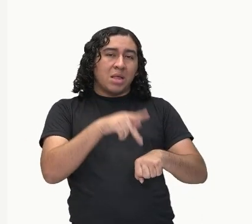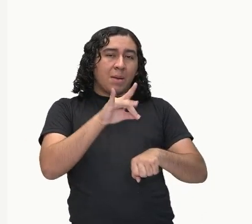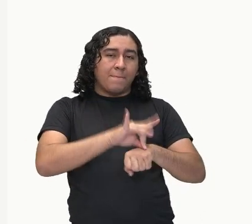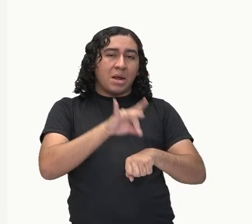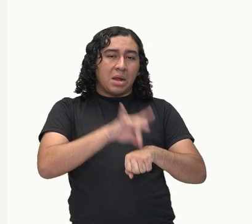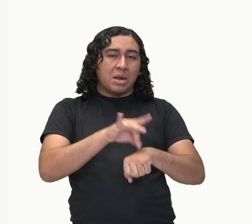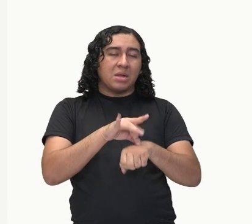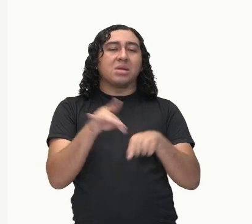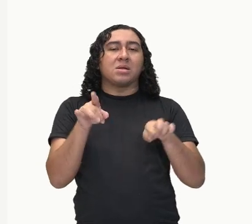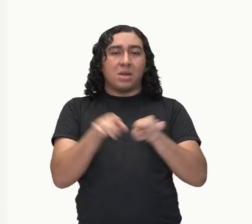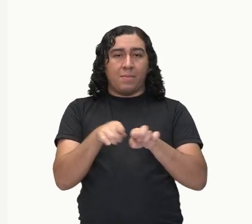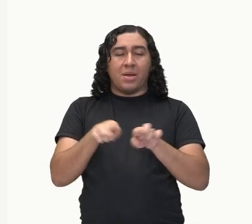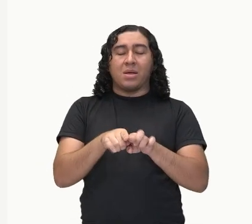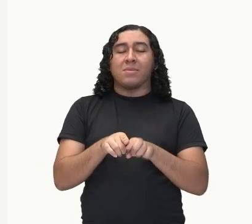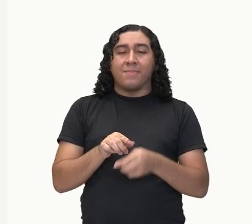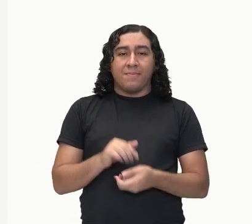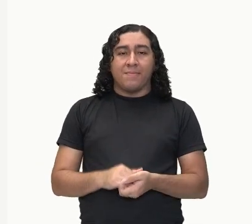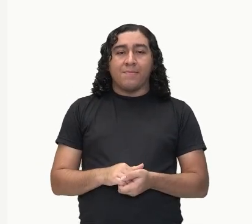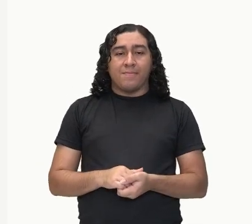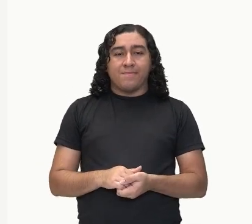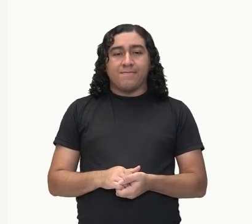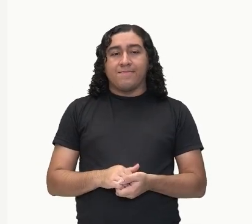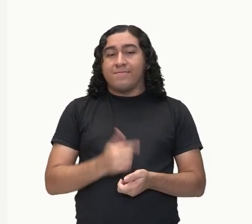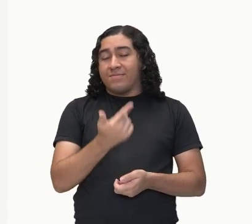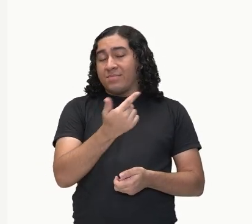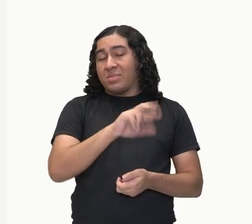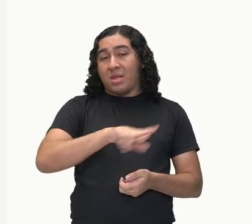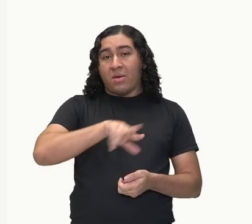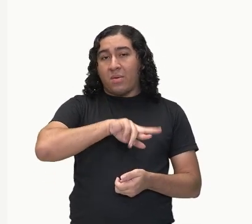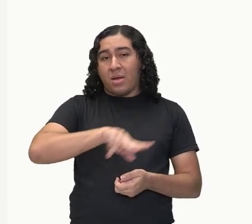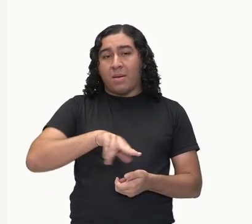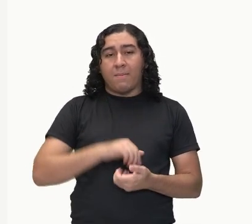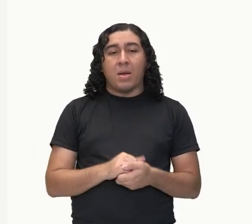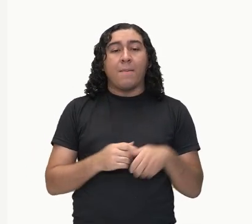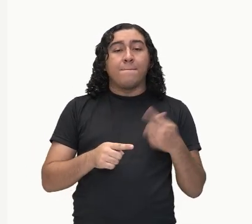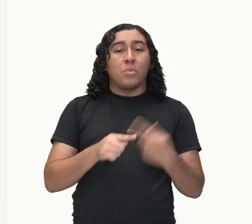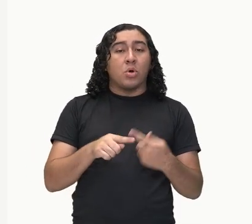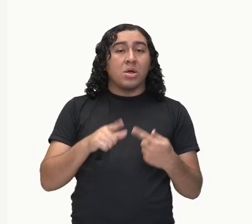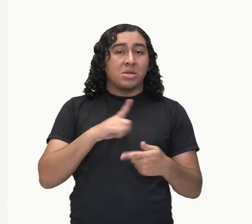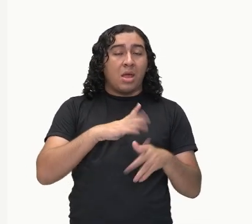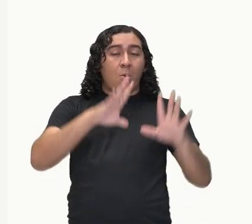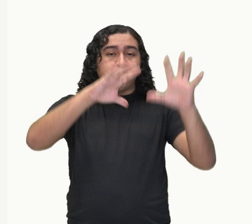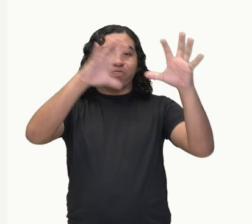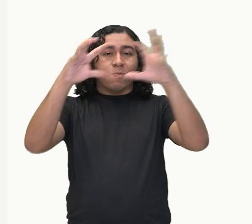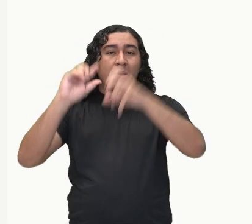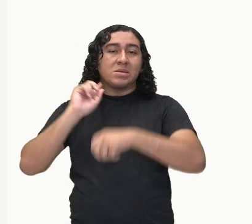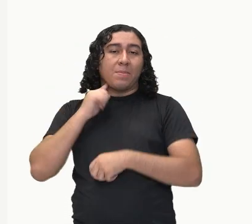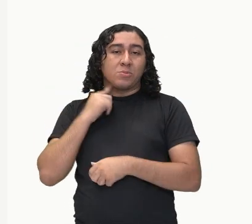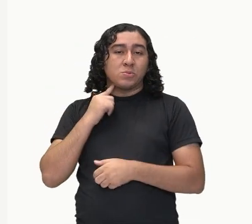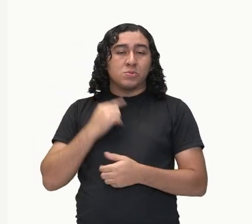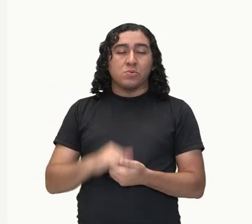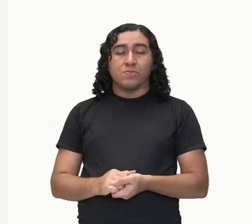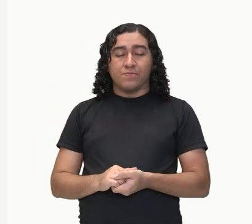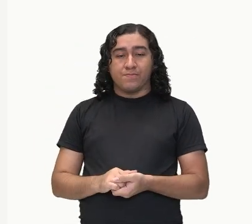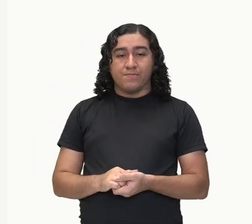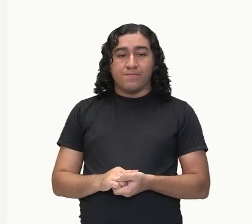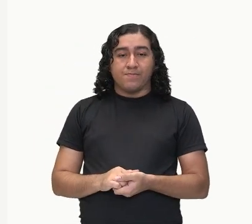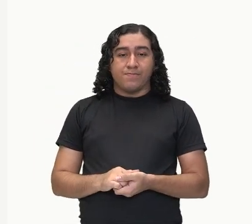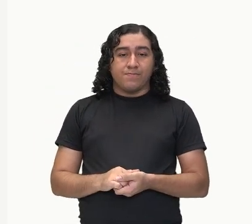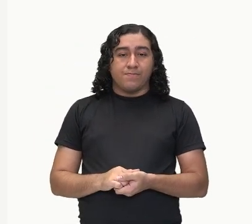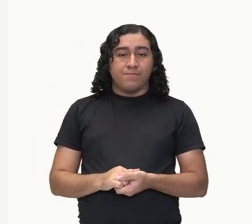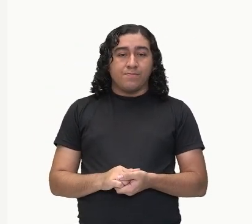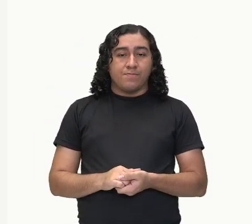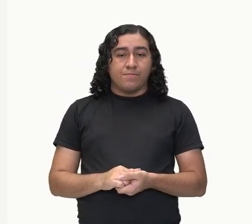vegetal, carvão mineral, nesse caso aqui, não, né, porque vai gerar resíduos. E aqui vai ser utilizado nessa fonte